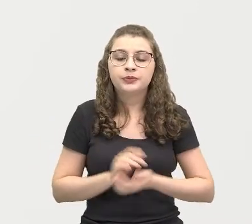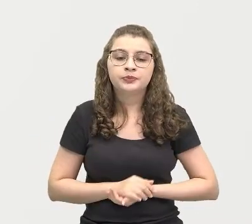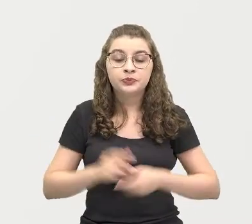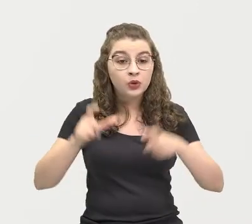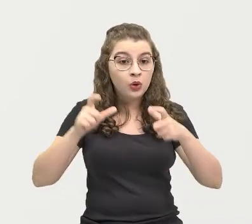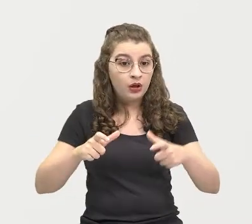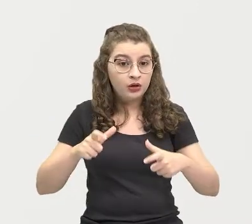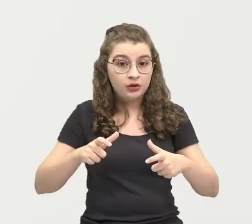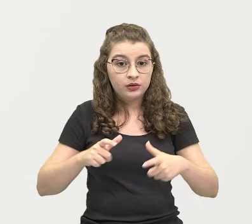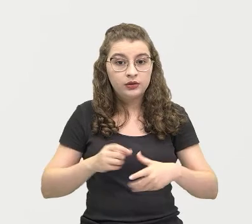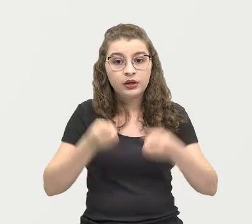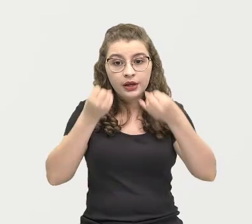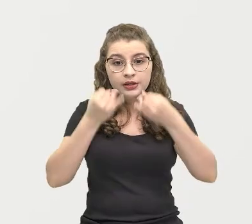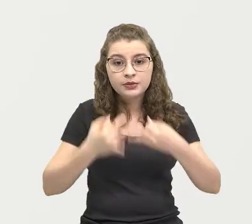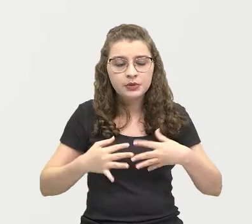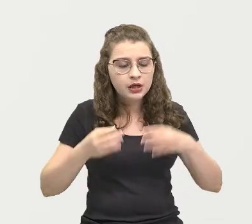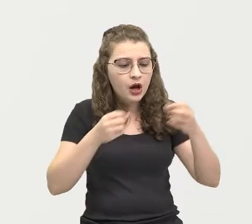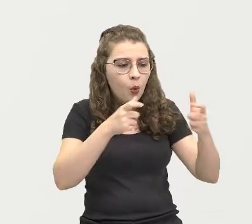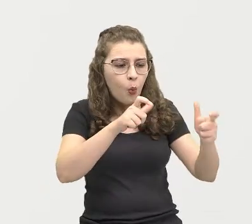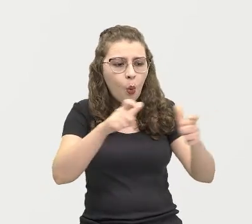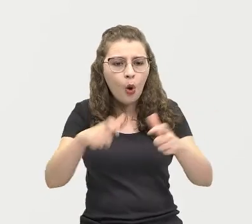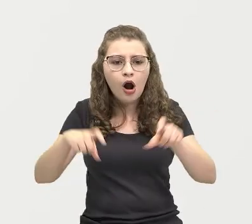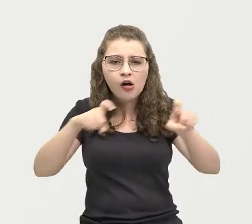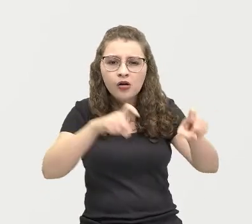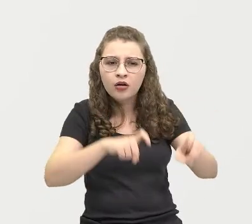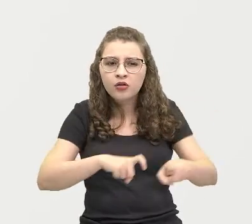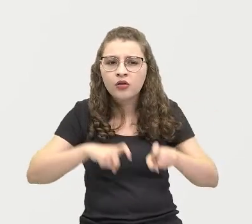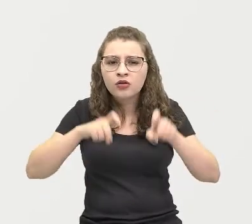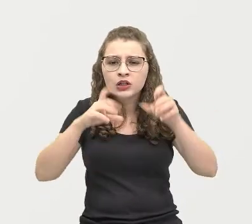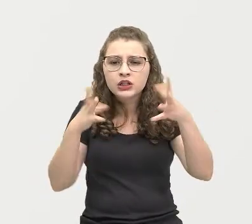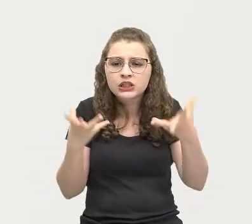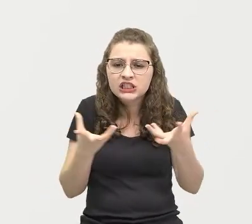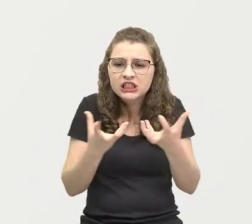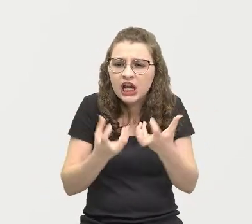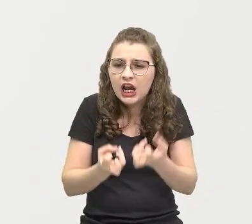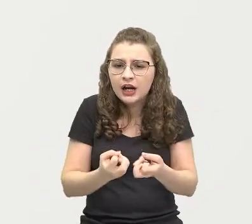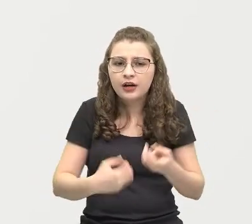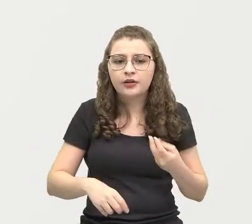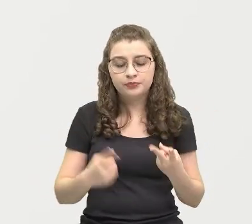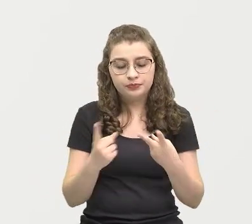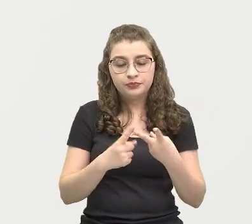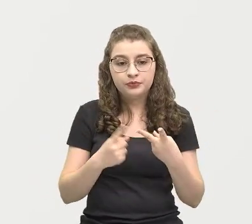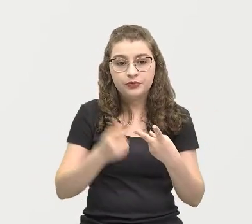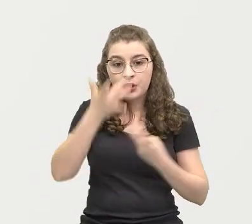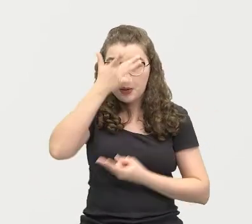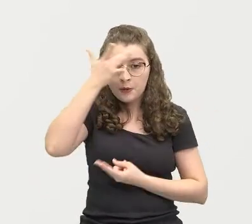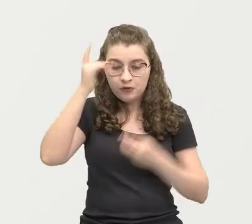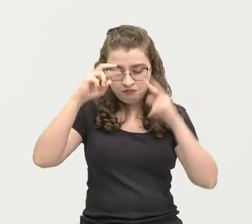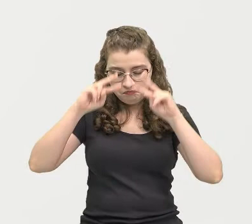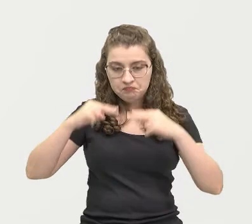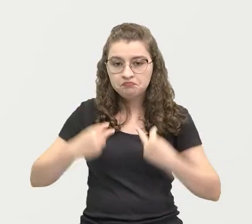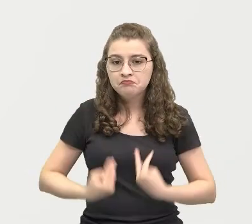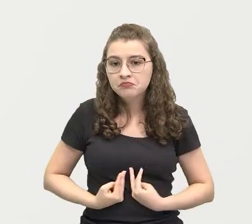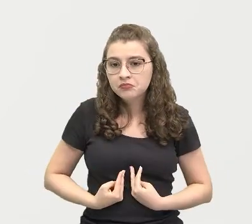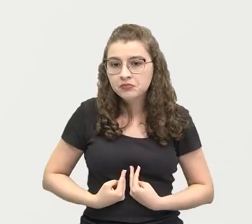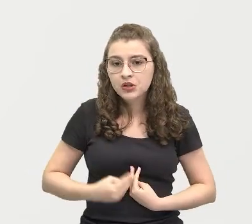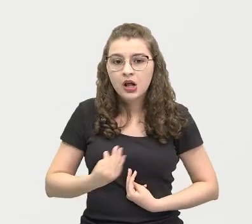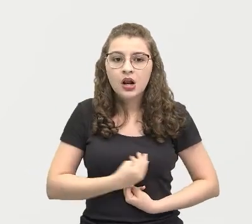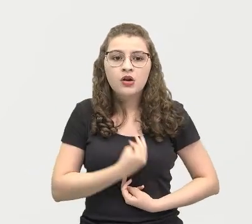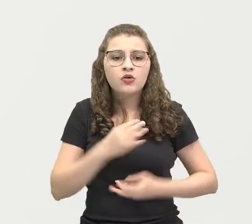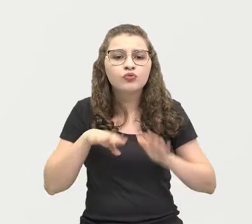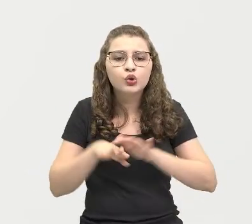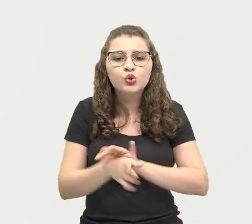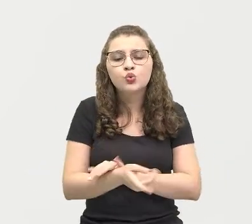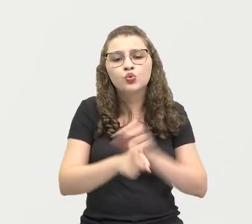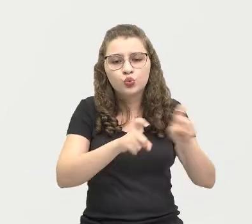A terra, que é a descrição do ambiente do sertão da seca. O homem, que é a descrição do homem, da vida e dos